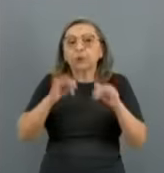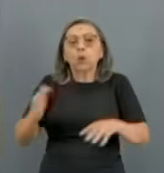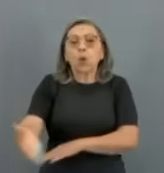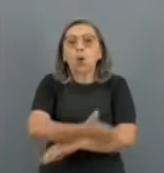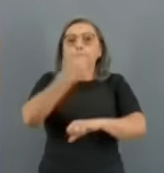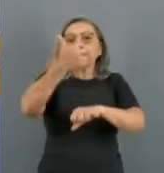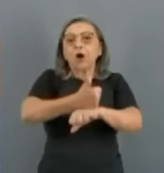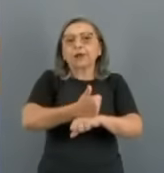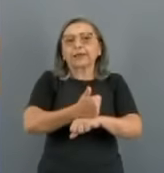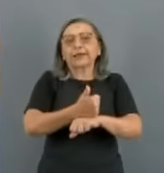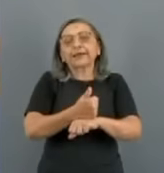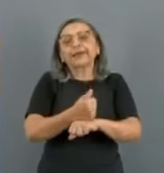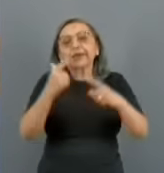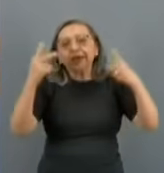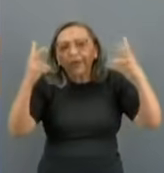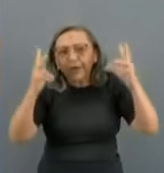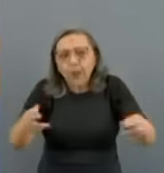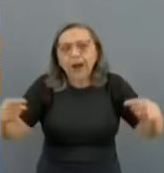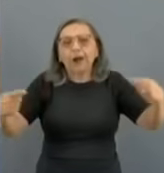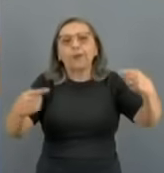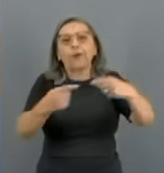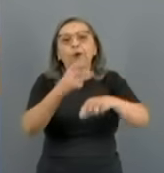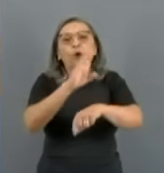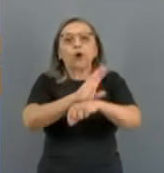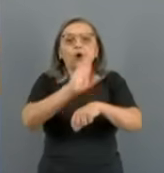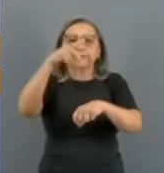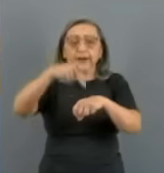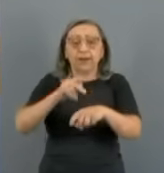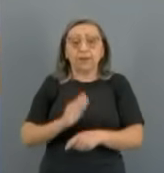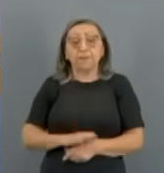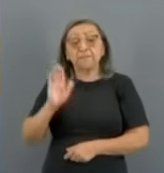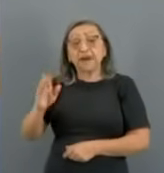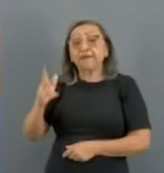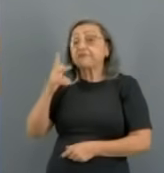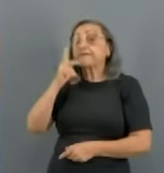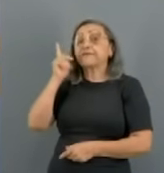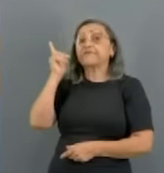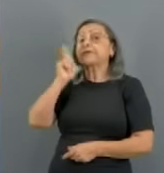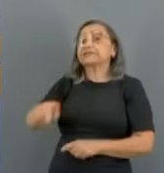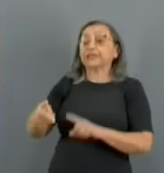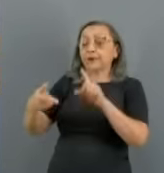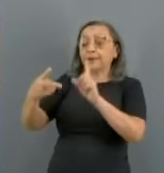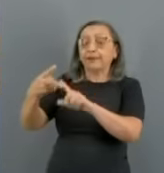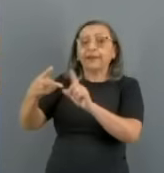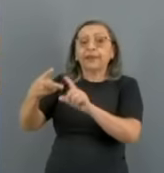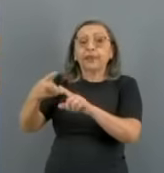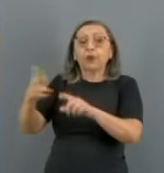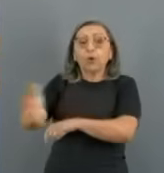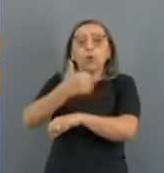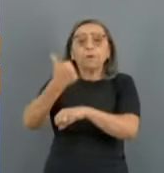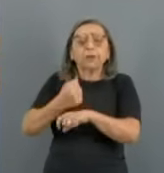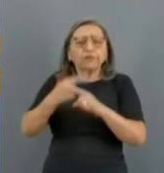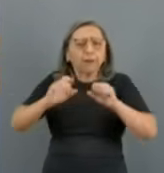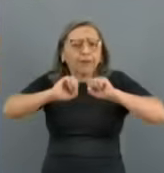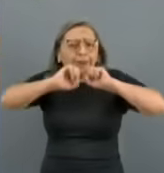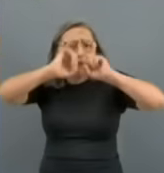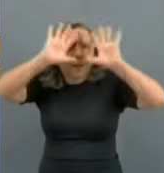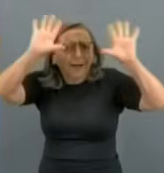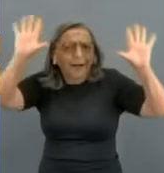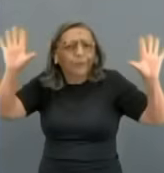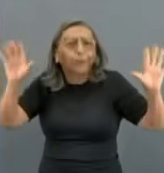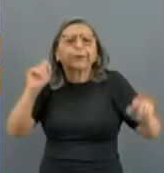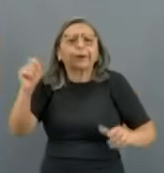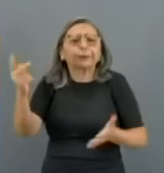Código Penal. E venceu a tese do golpe, porque ficou evidente de que não foi um ato